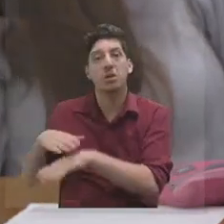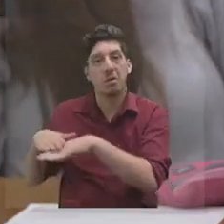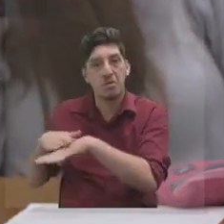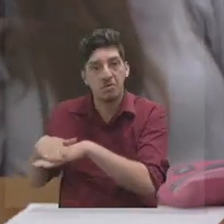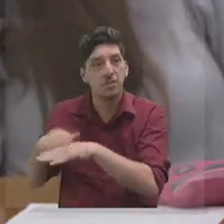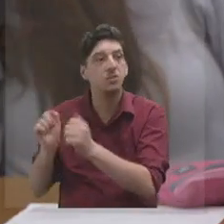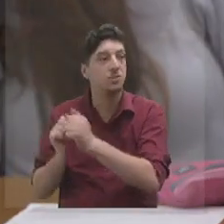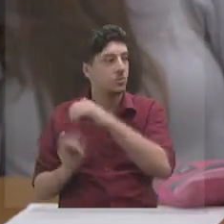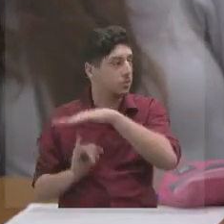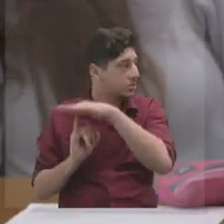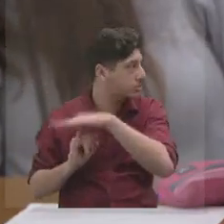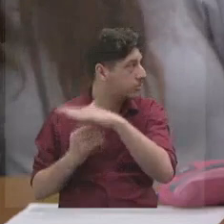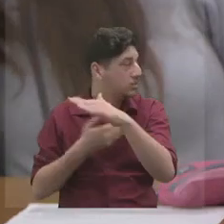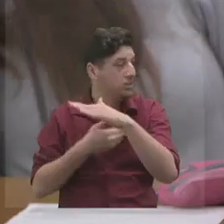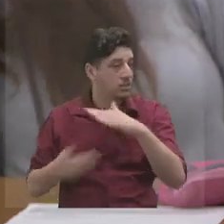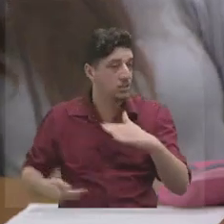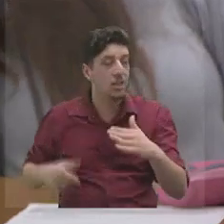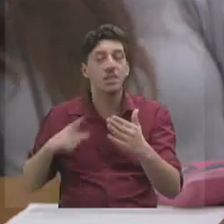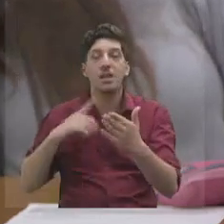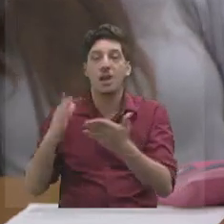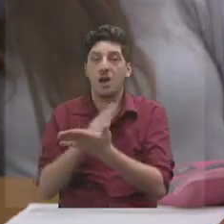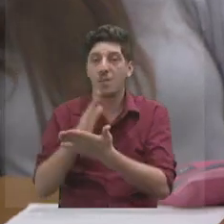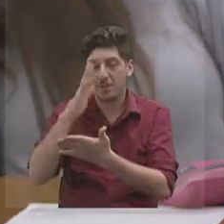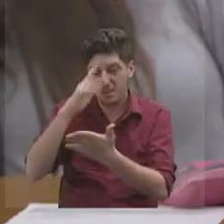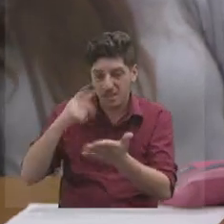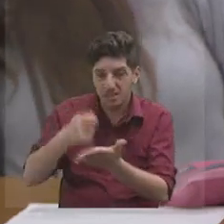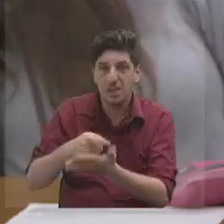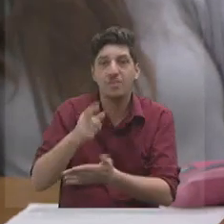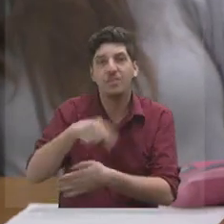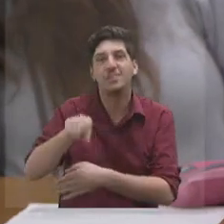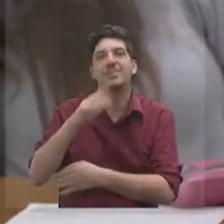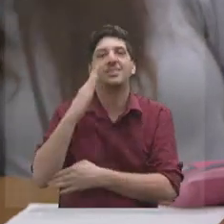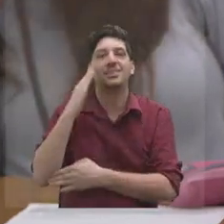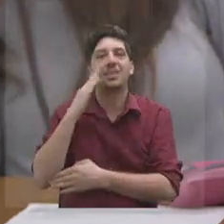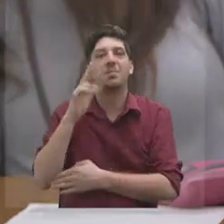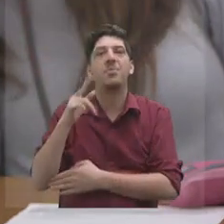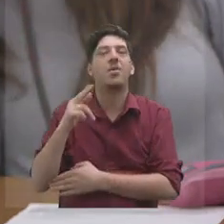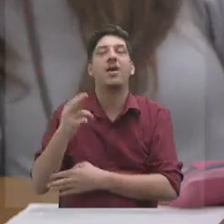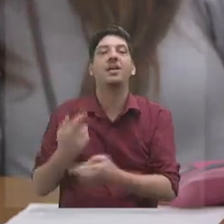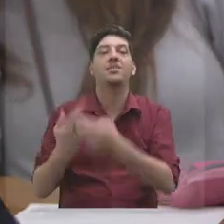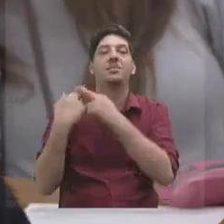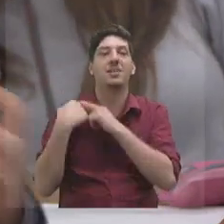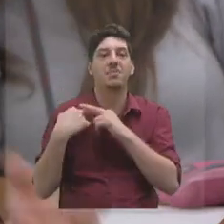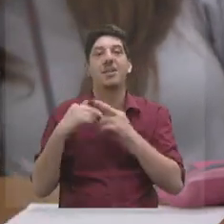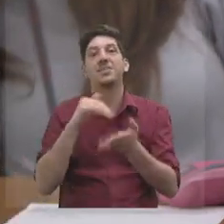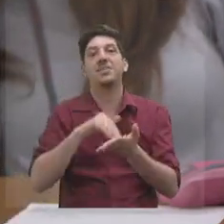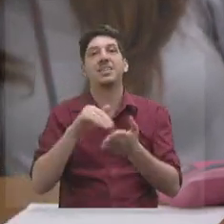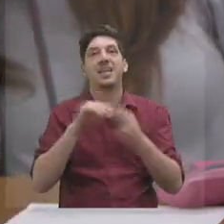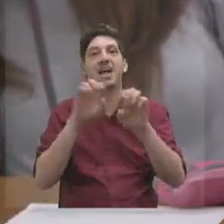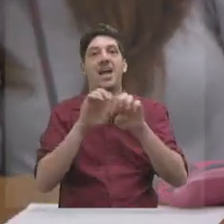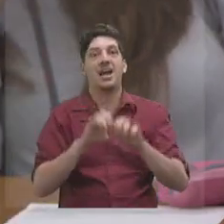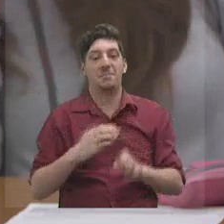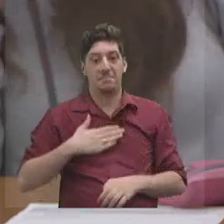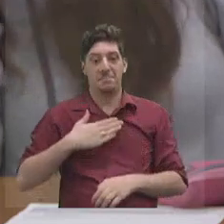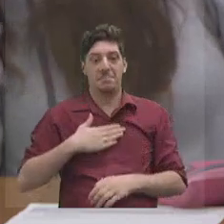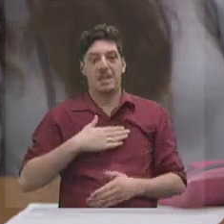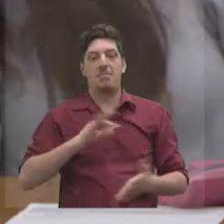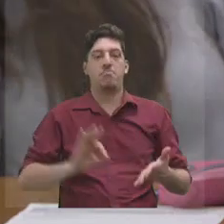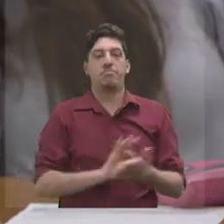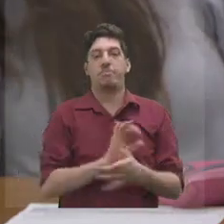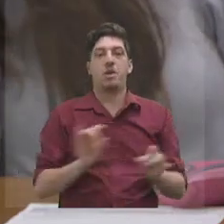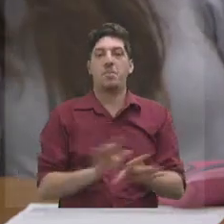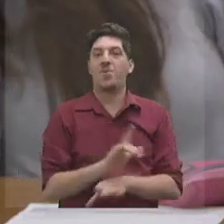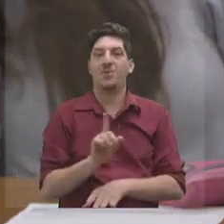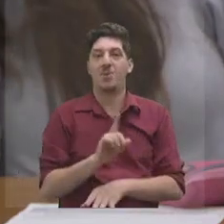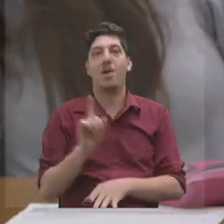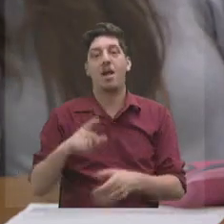do Estado né em decisões como o senhor sabe bem que não estão na caneta do secretário de infraestrutura né então acho que é uma construção e estamos muito